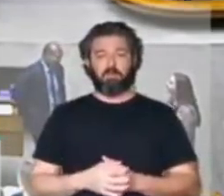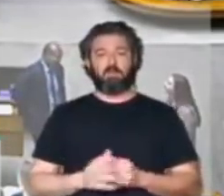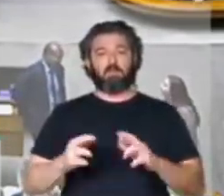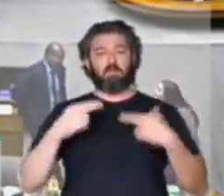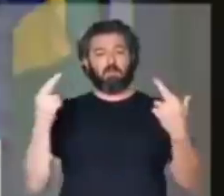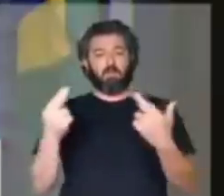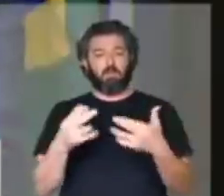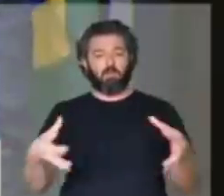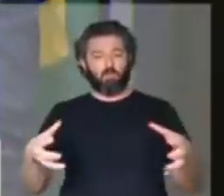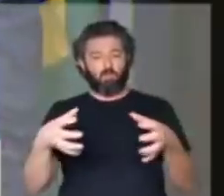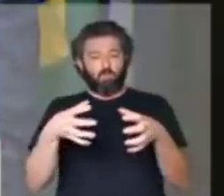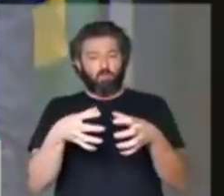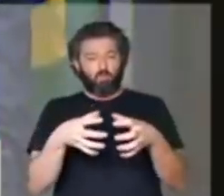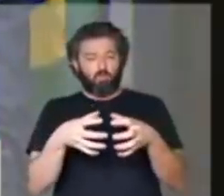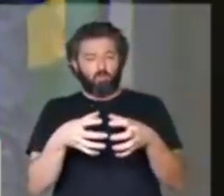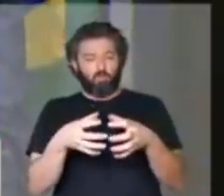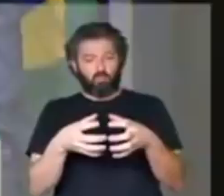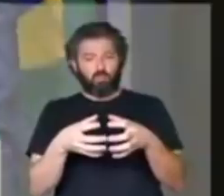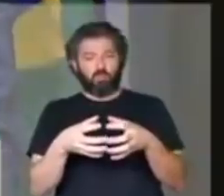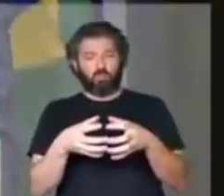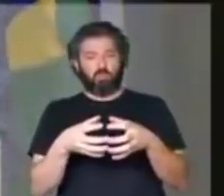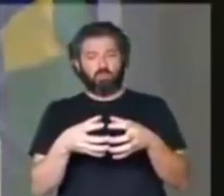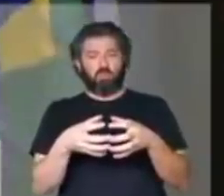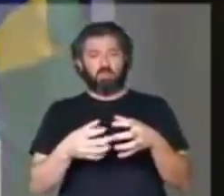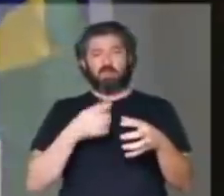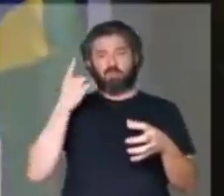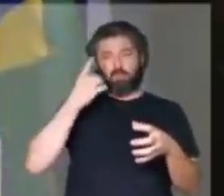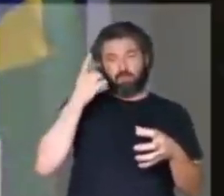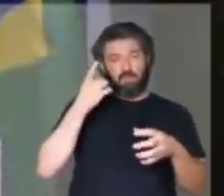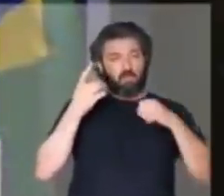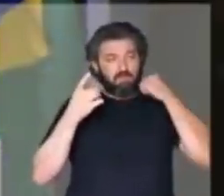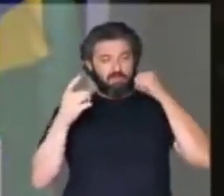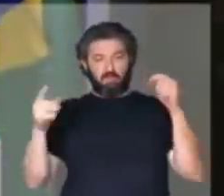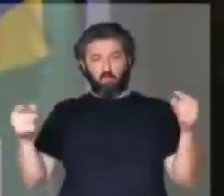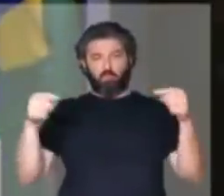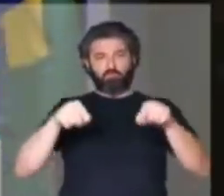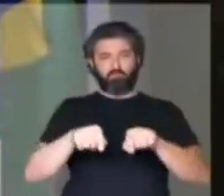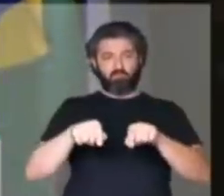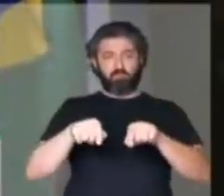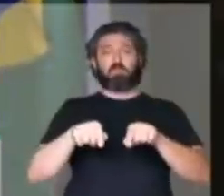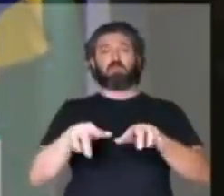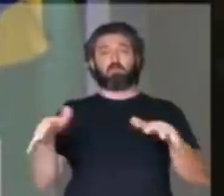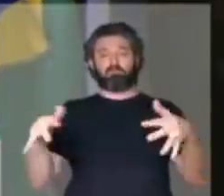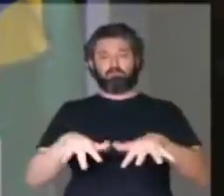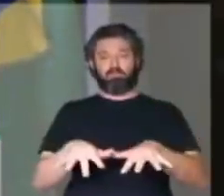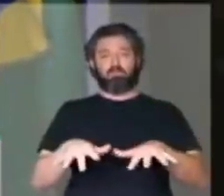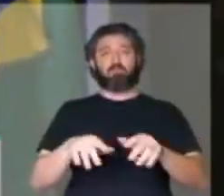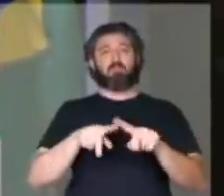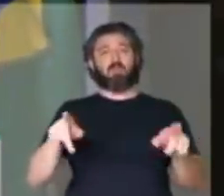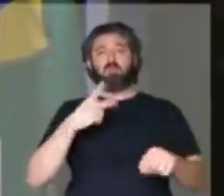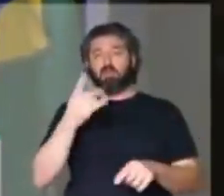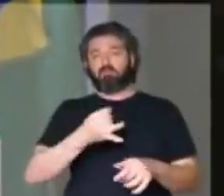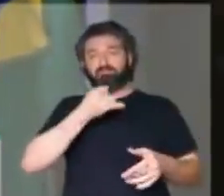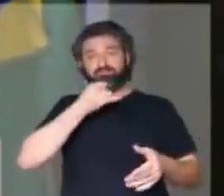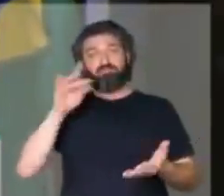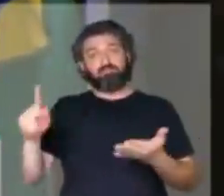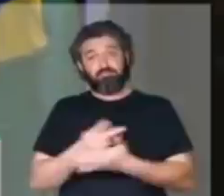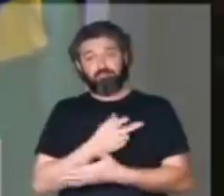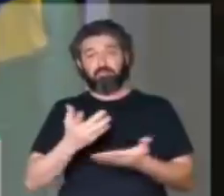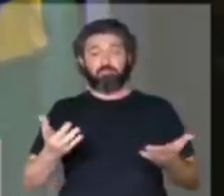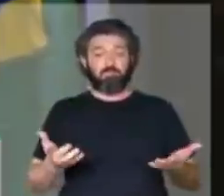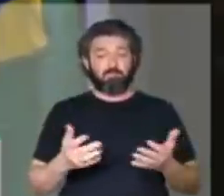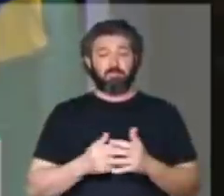sessão conjunta com a presença de deputados e de senadores, para lamentar algo que tem